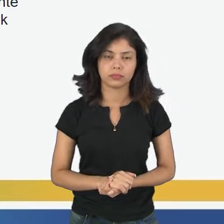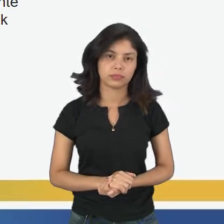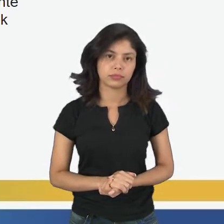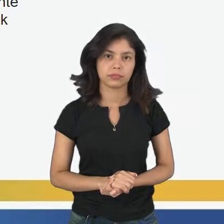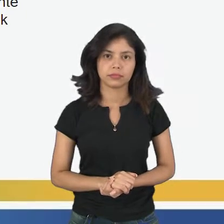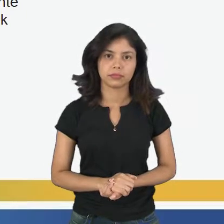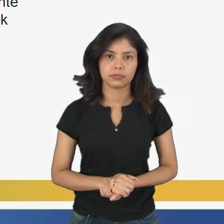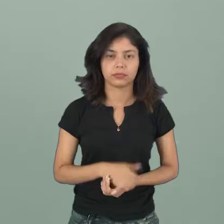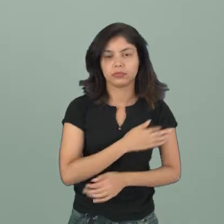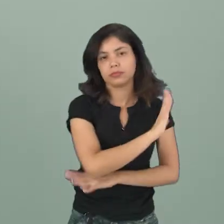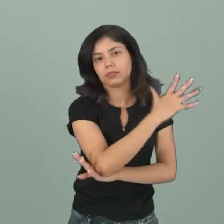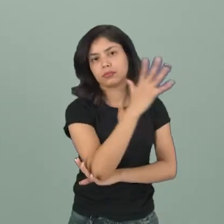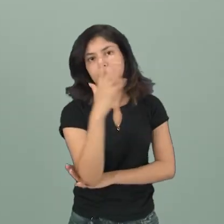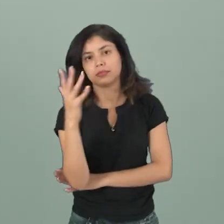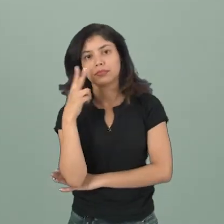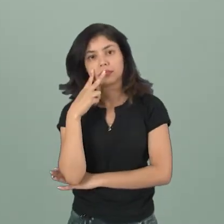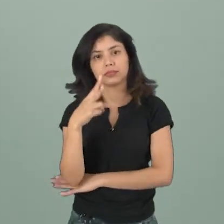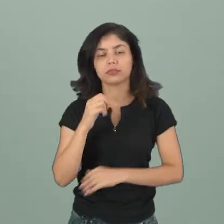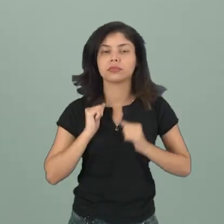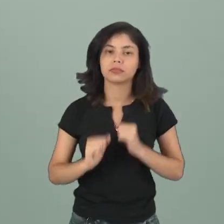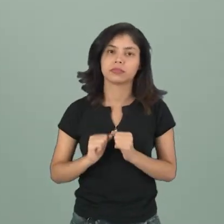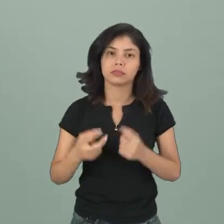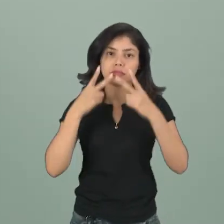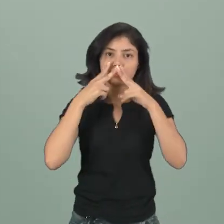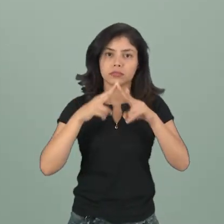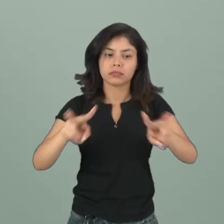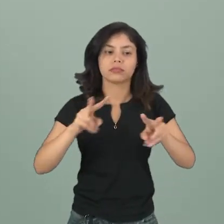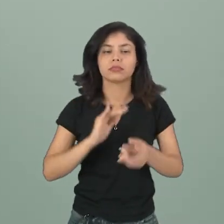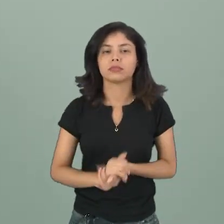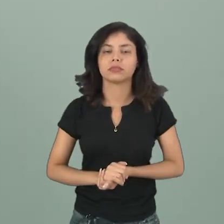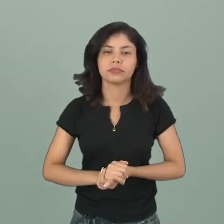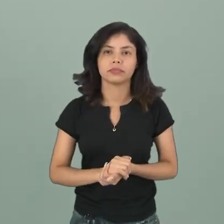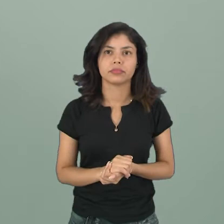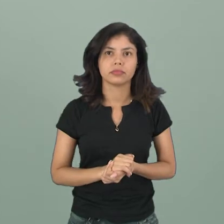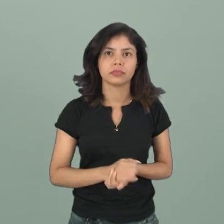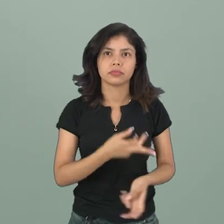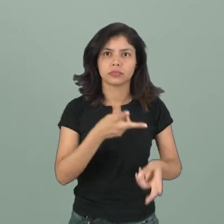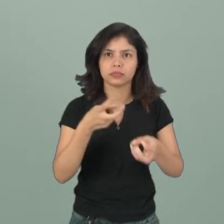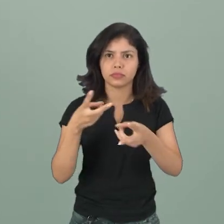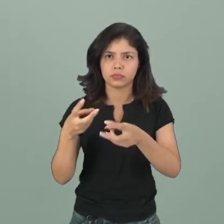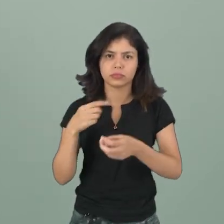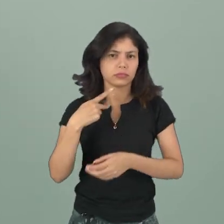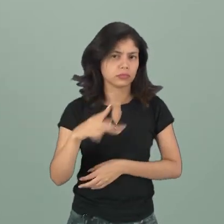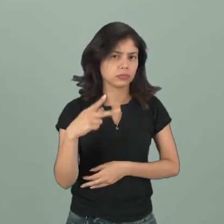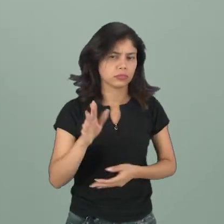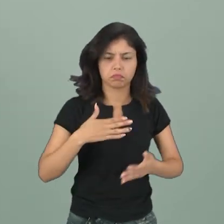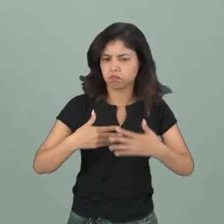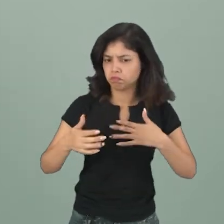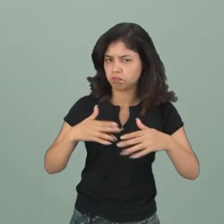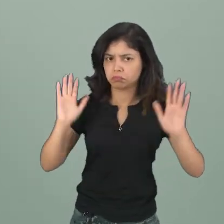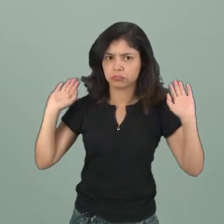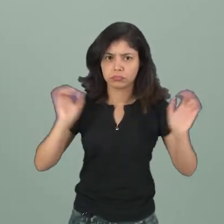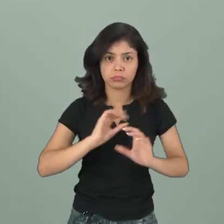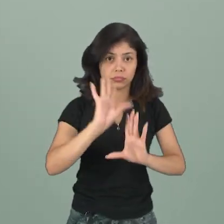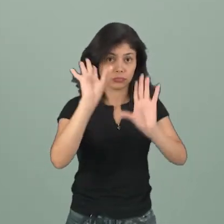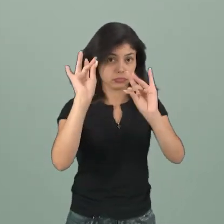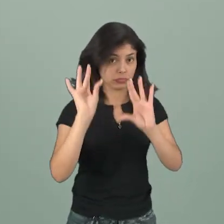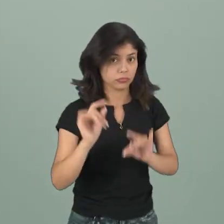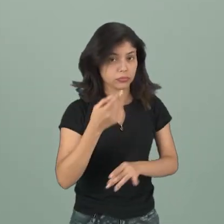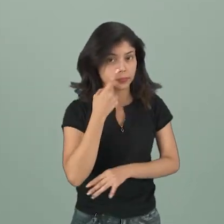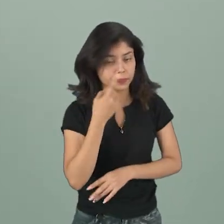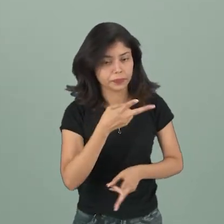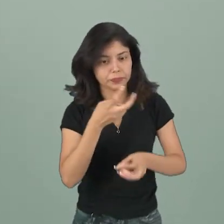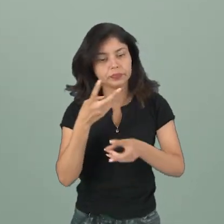a nossa paisagem no qual nós podemos visualizar, a percepção dela depende de cada